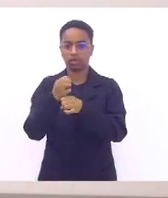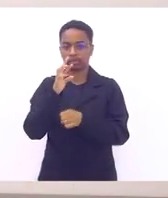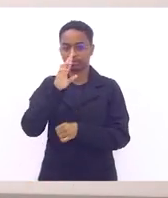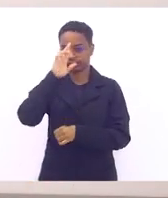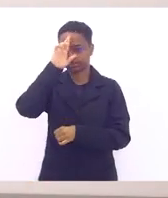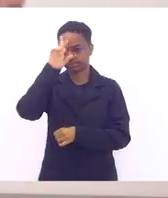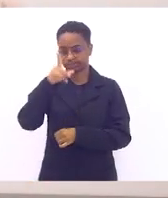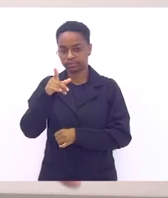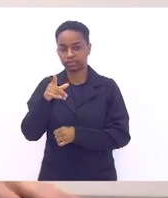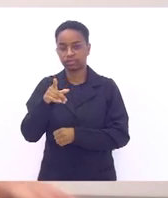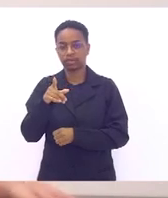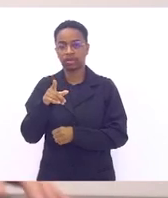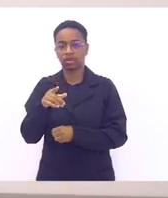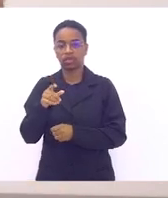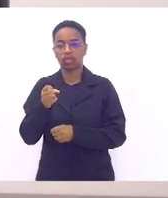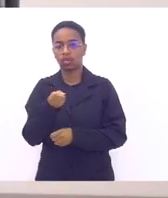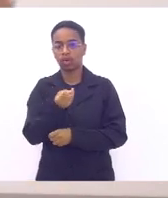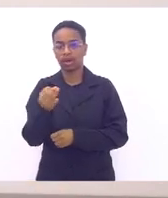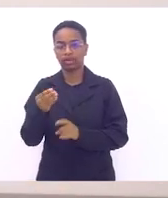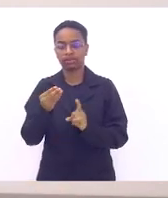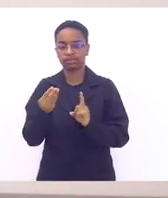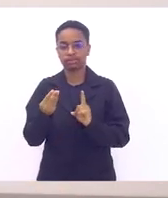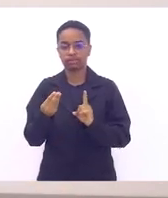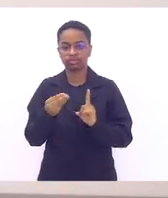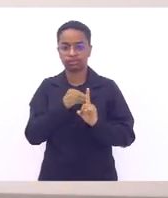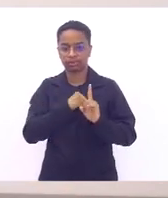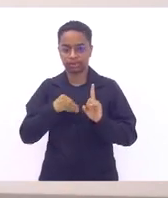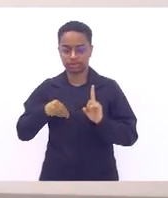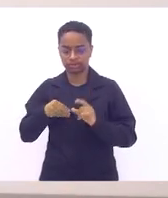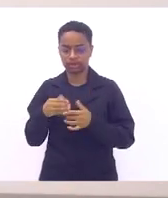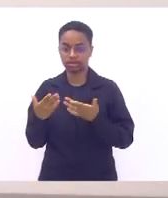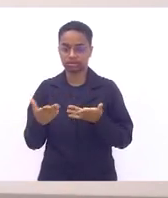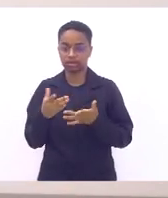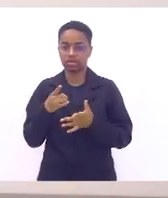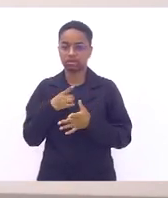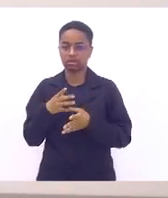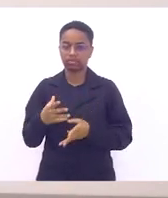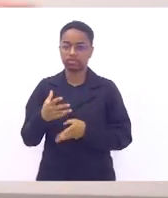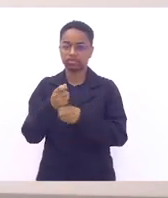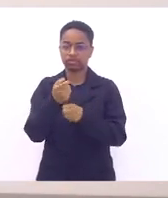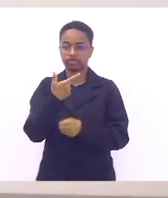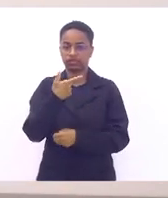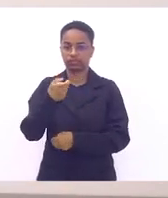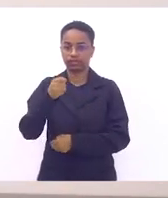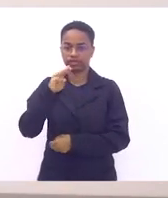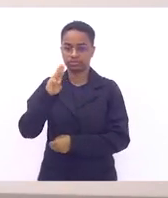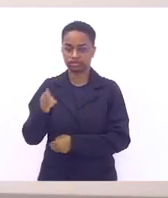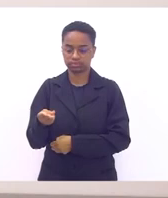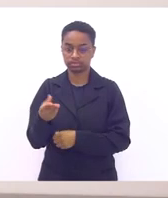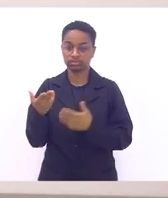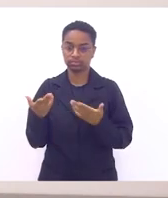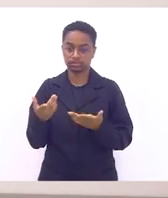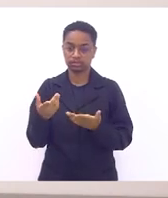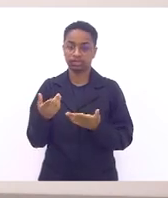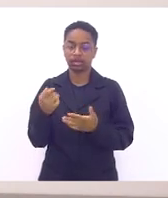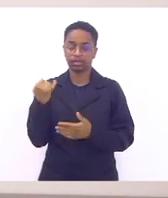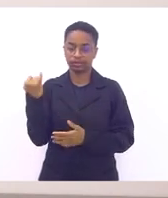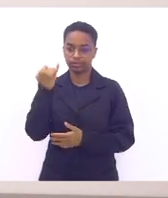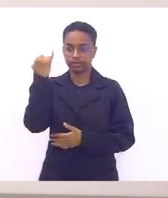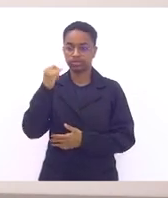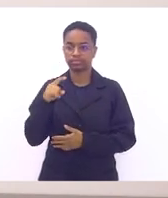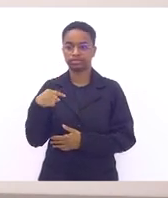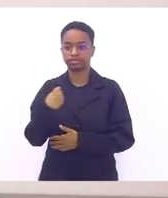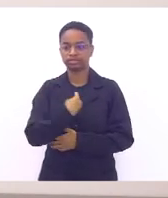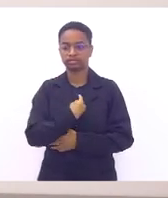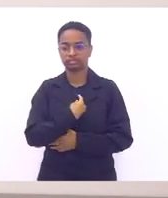estava com um número menor, então a gente fez a correção para 20 milhões. Então foram investidos esses 20 milhões. É uma situação importante que a gente